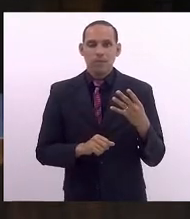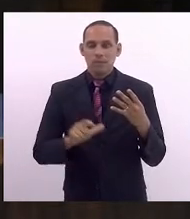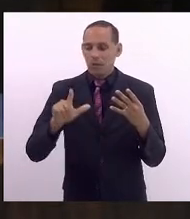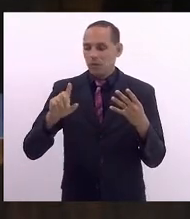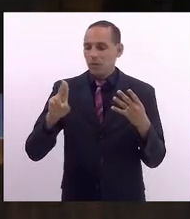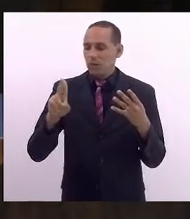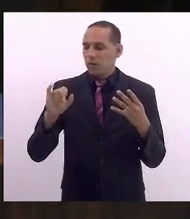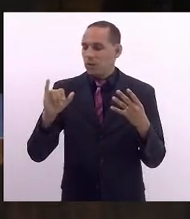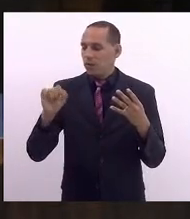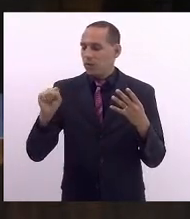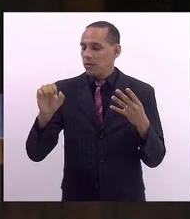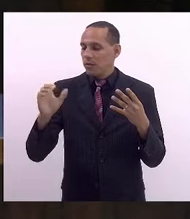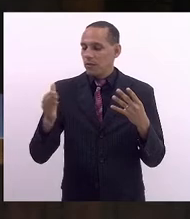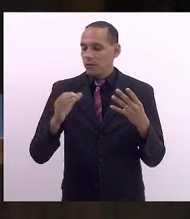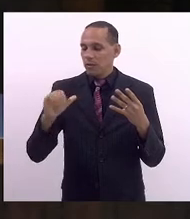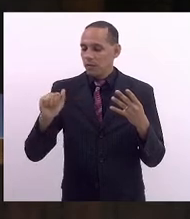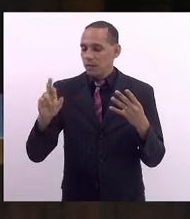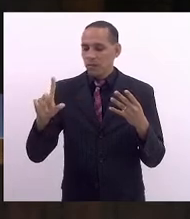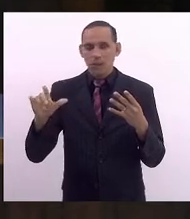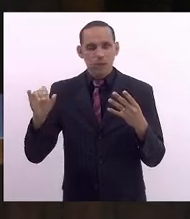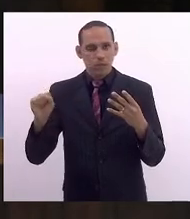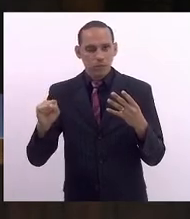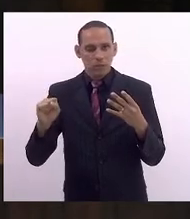Luiz Carlos Justino,